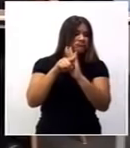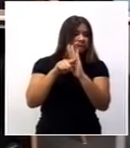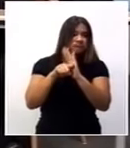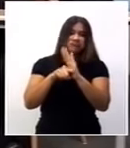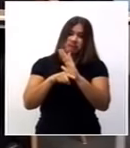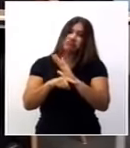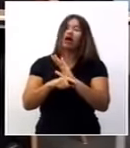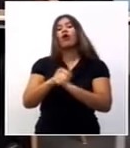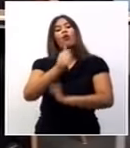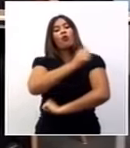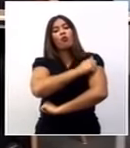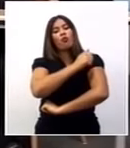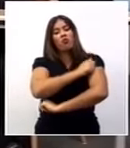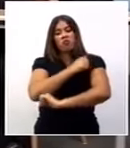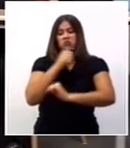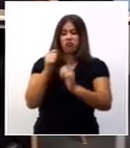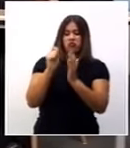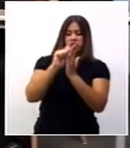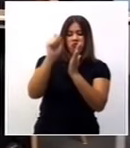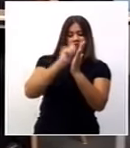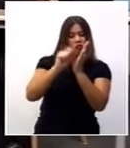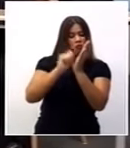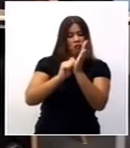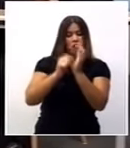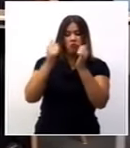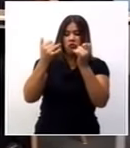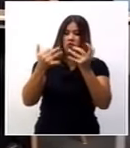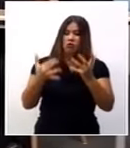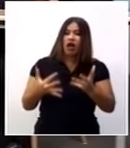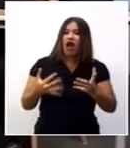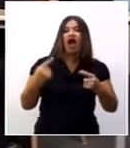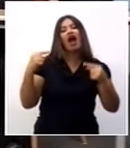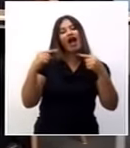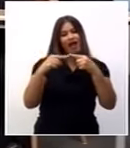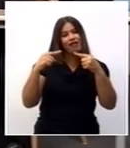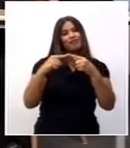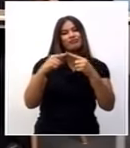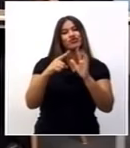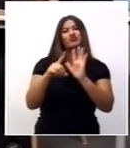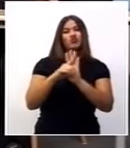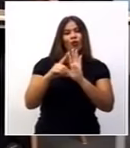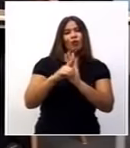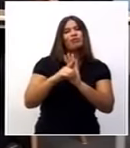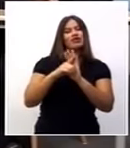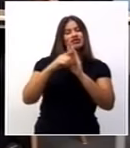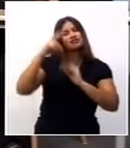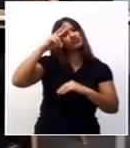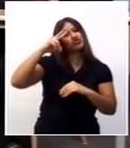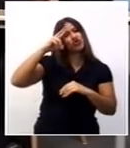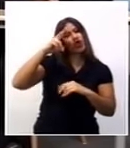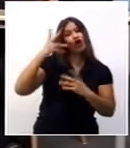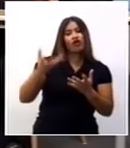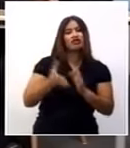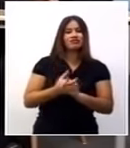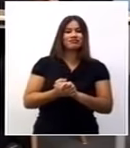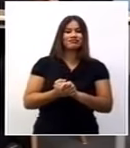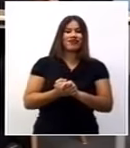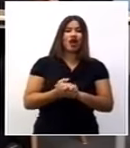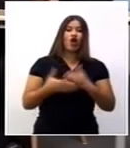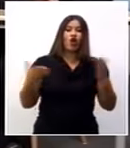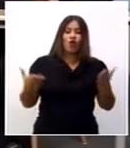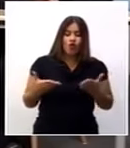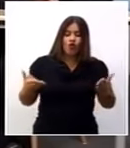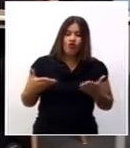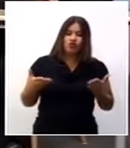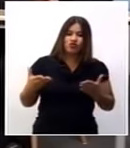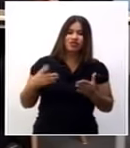aluno escreveu. Isso é uma fonte histórica, isso é um documento histórico. Este material que vocês têm, o material que vocês têm agora, que vocês